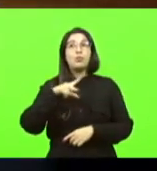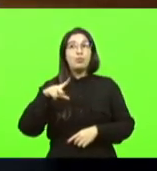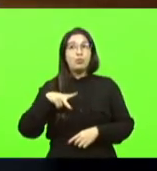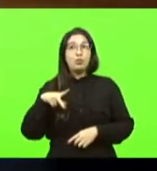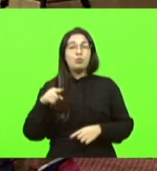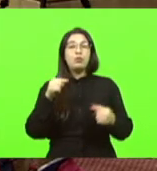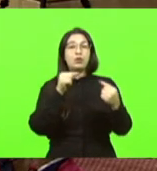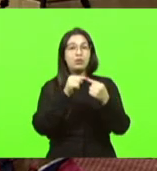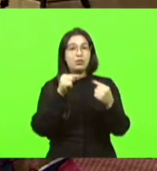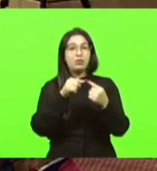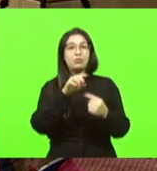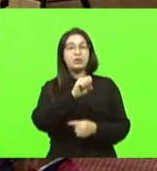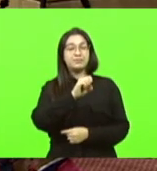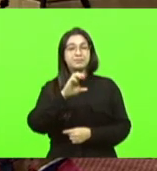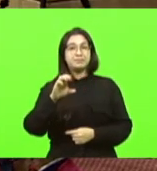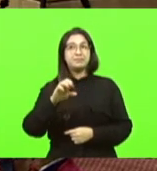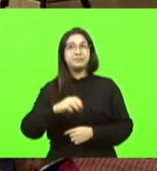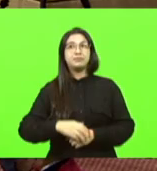Catarinense